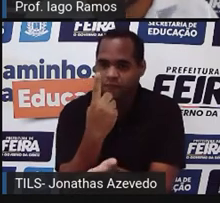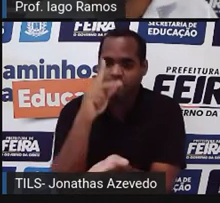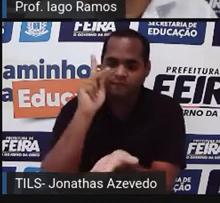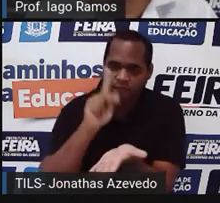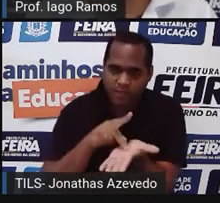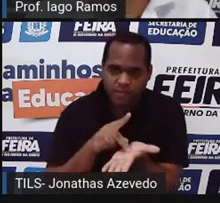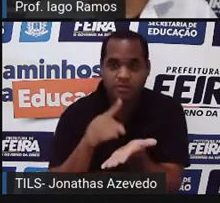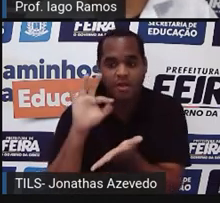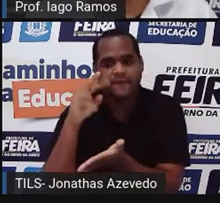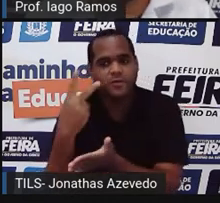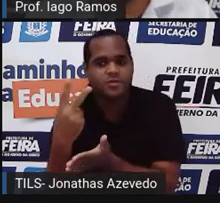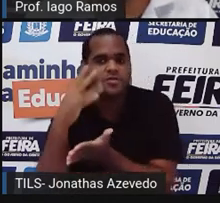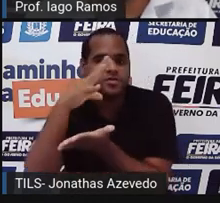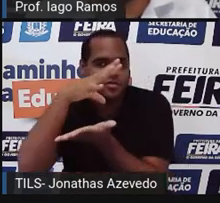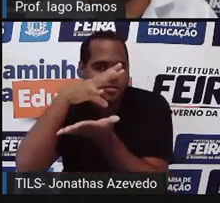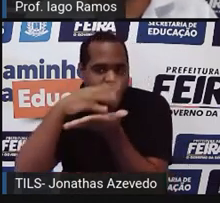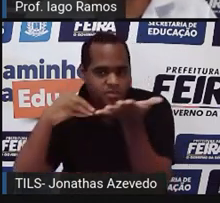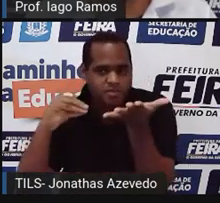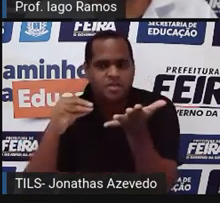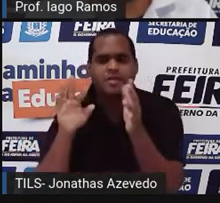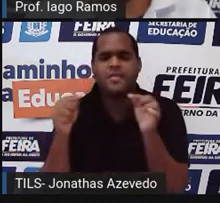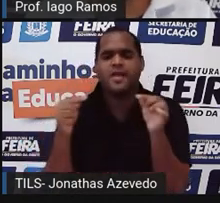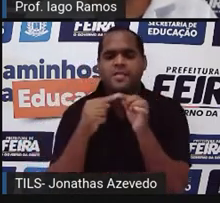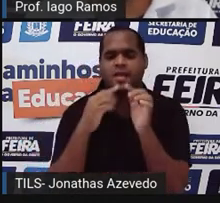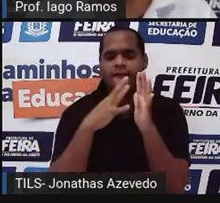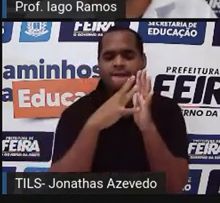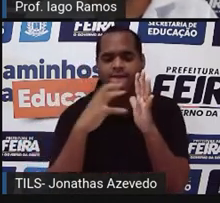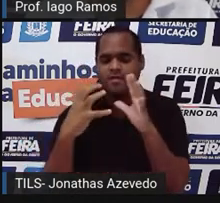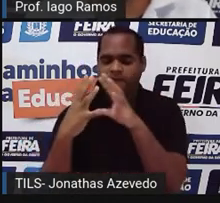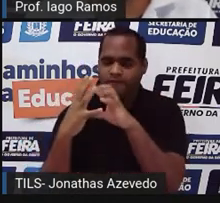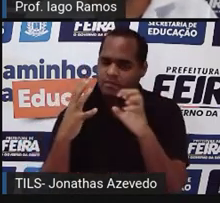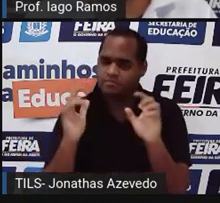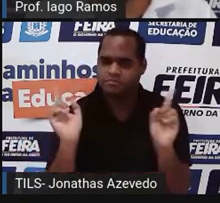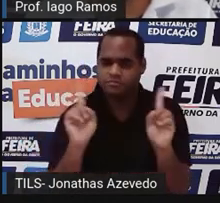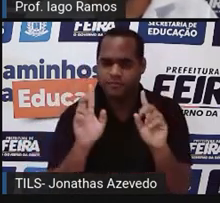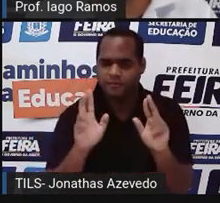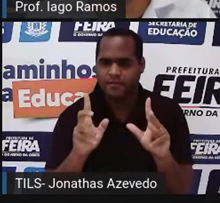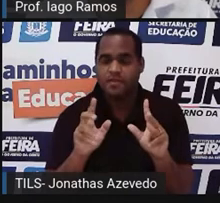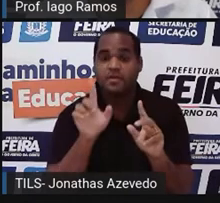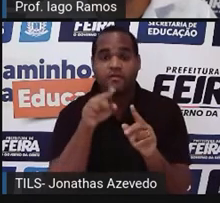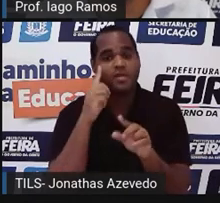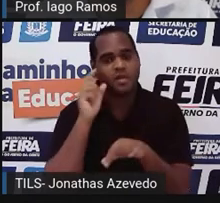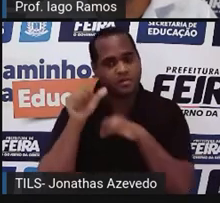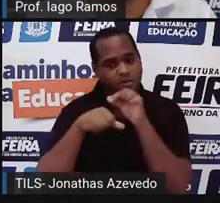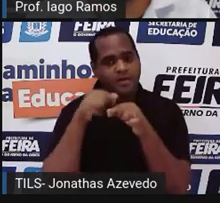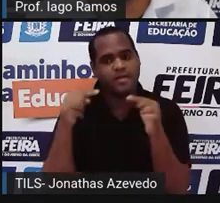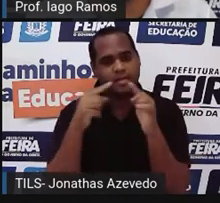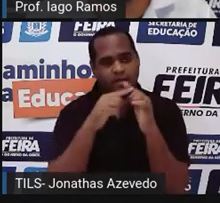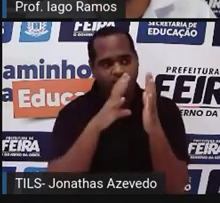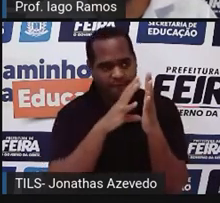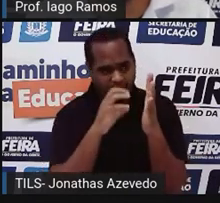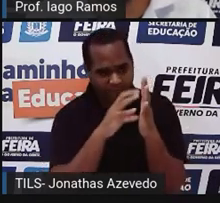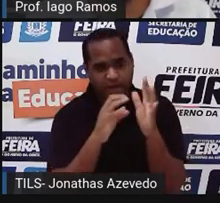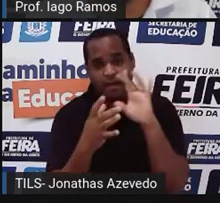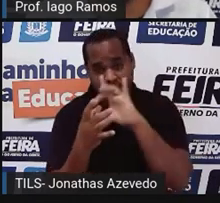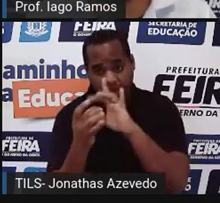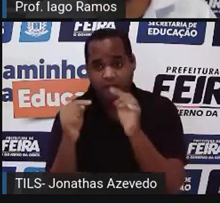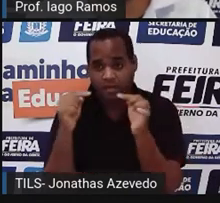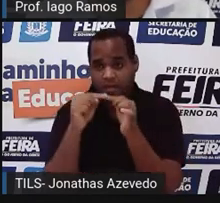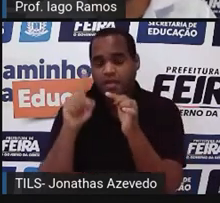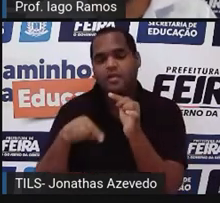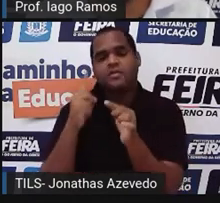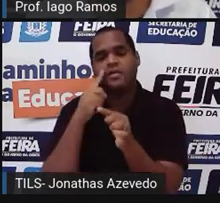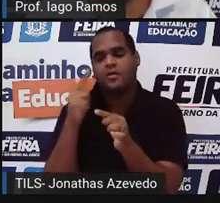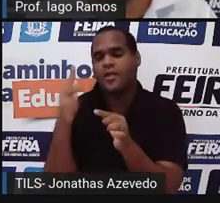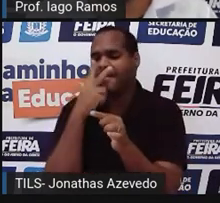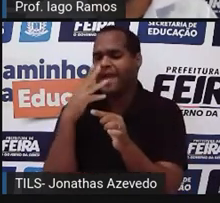aqui não é uma reflexão. Porque se fosse reflexão, né, em relação a esse ponto aqui, que seria